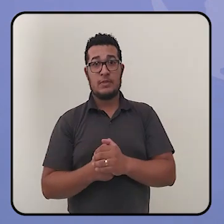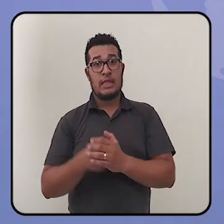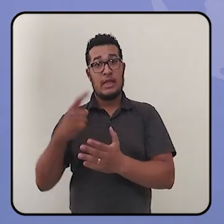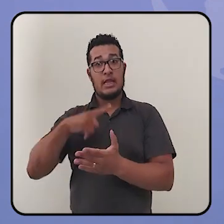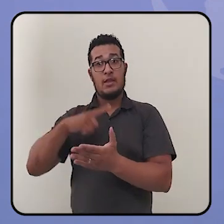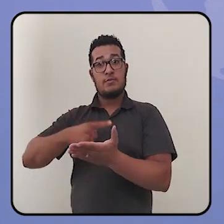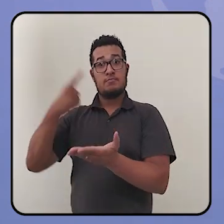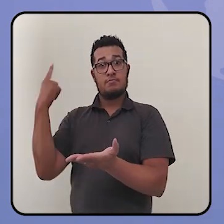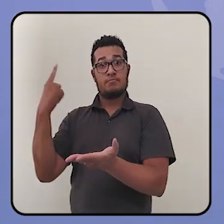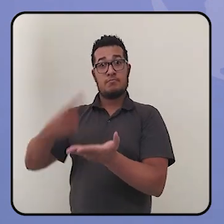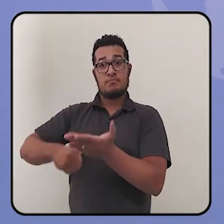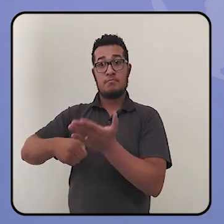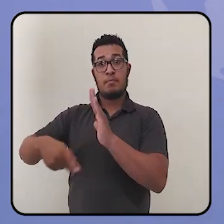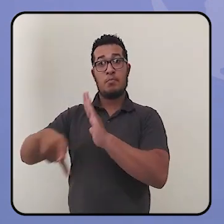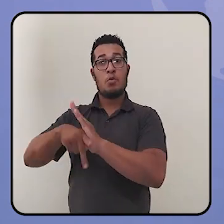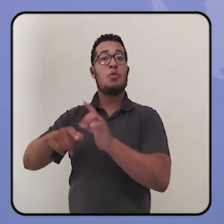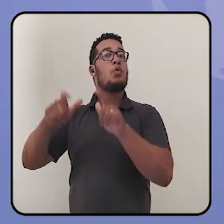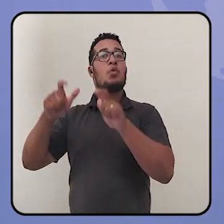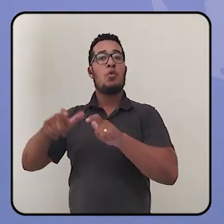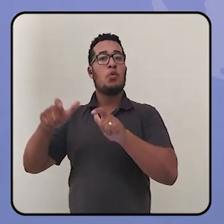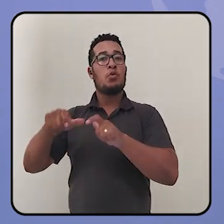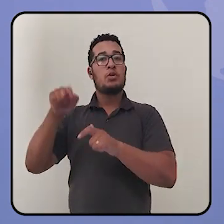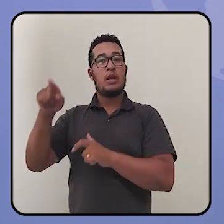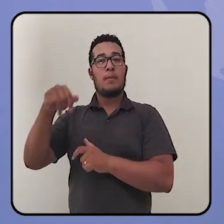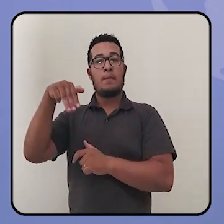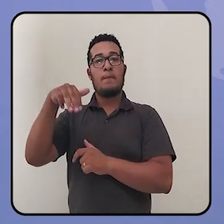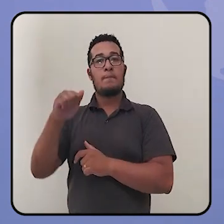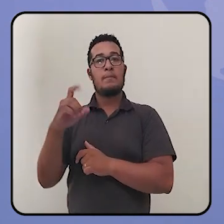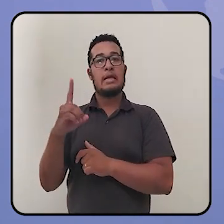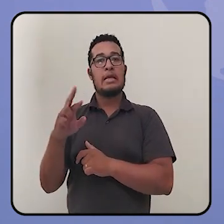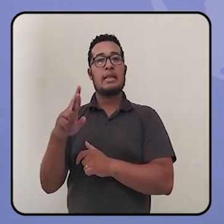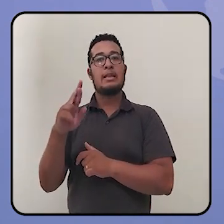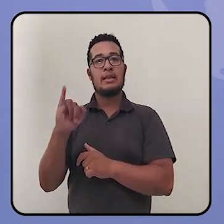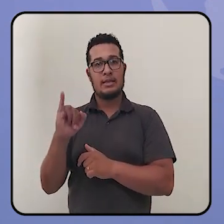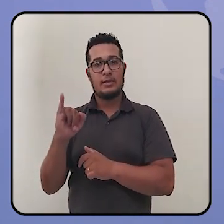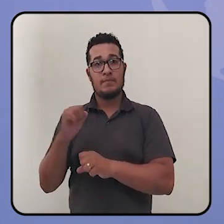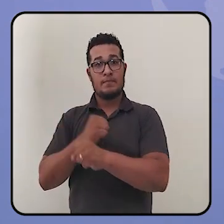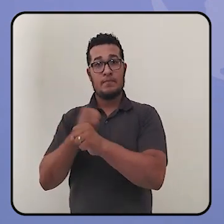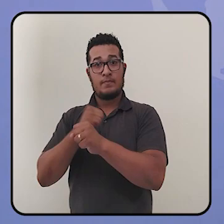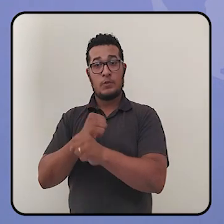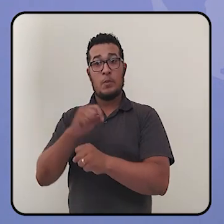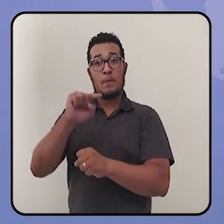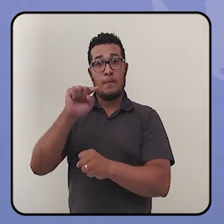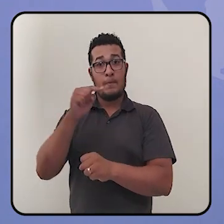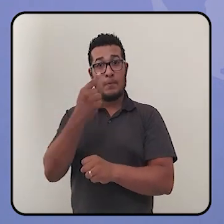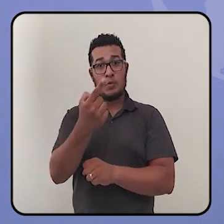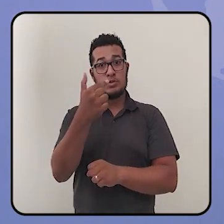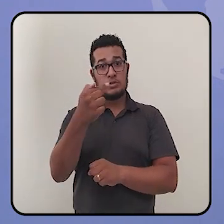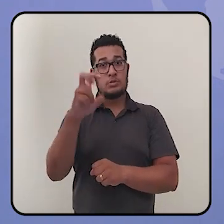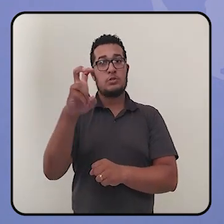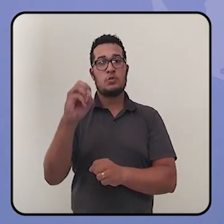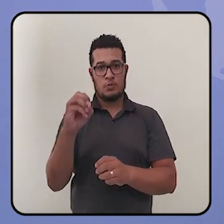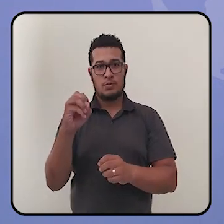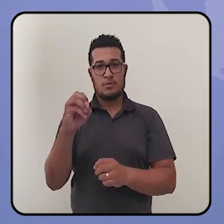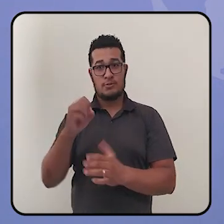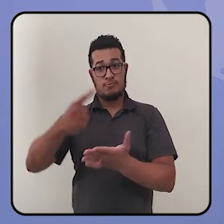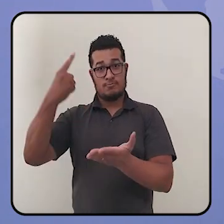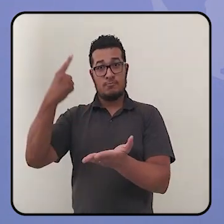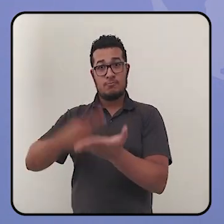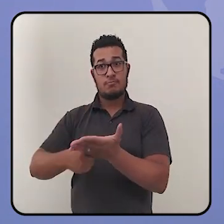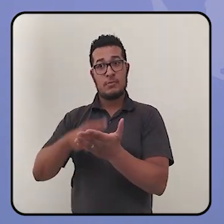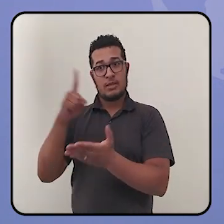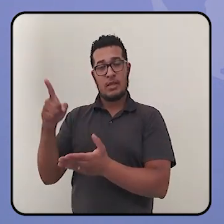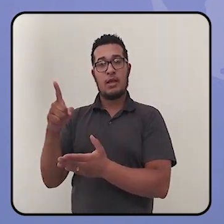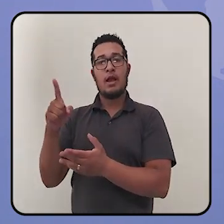era formada a sociedade que viveu há milhares de anos. Só que a arqueologia precisa de